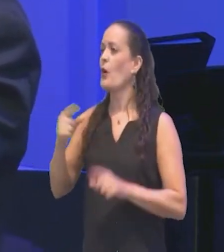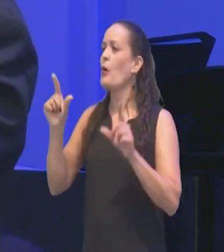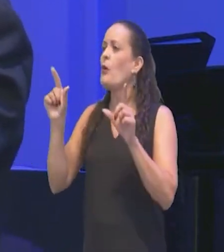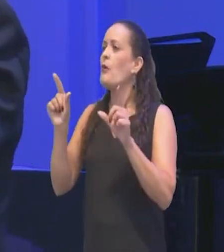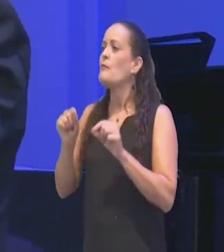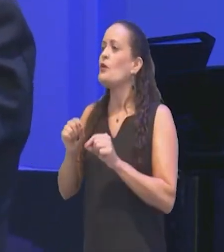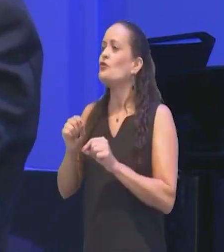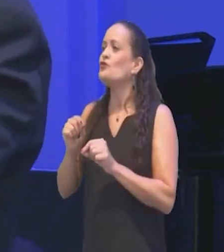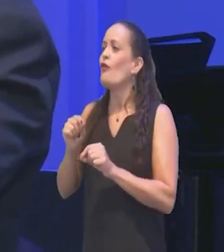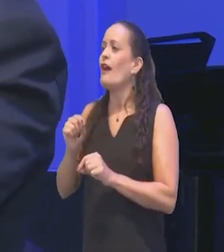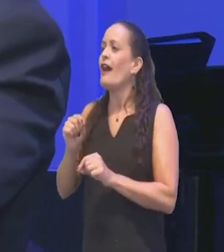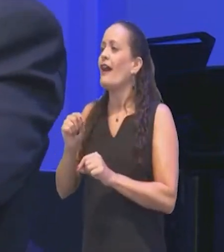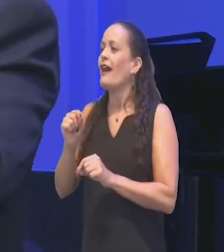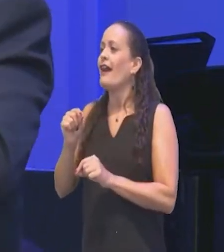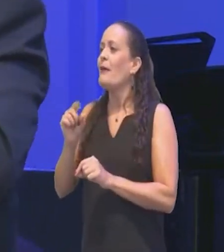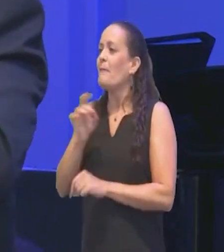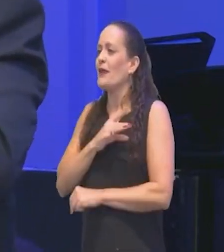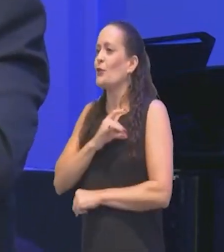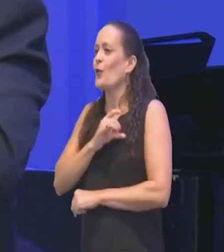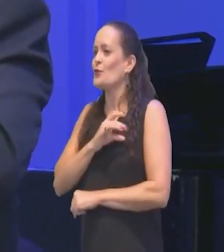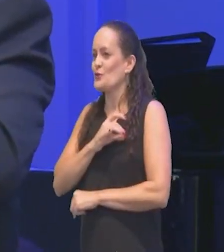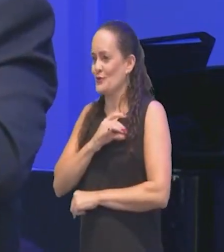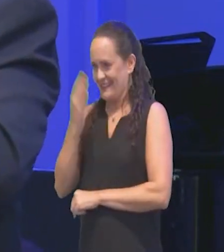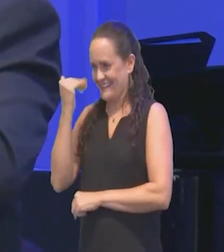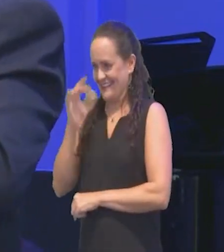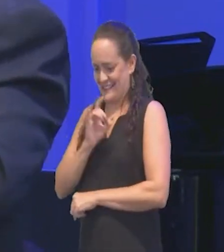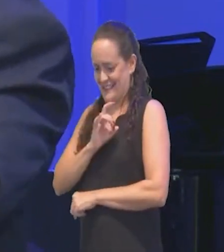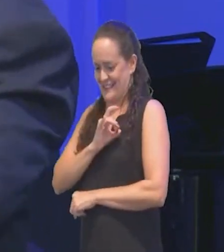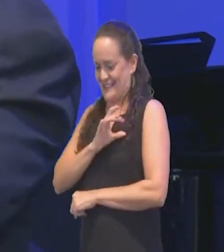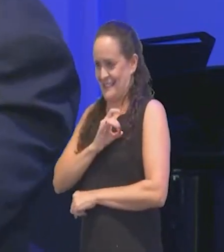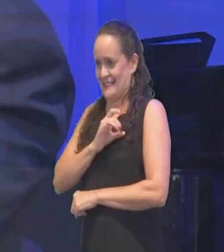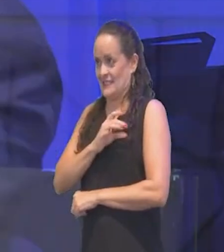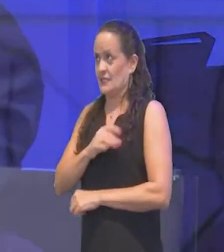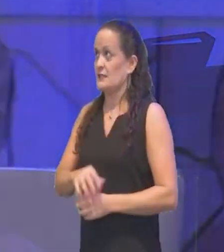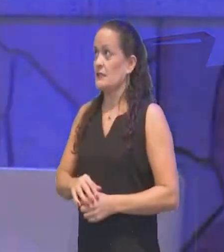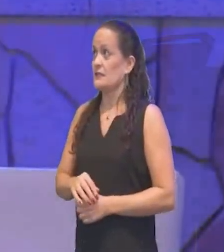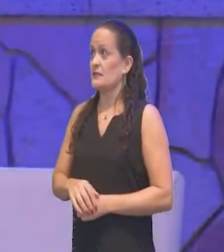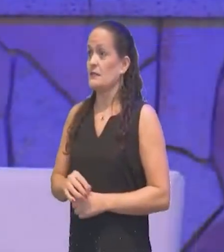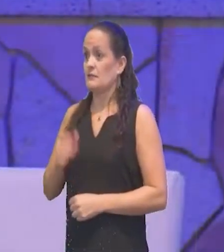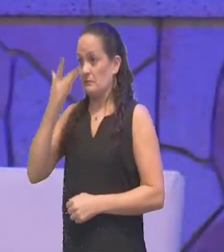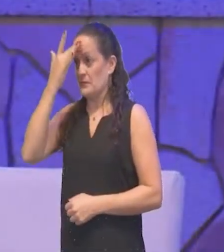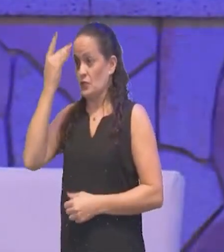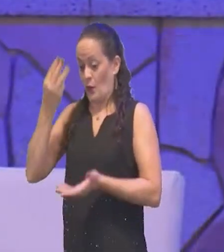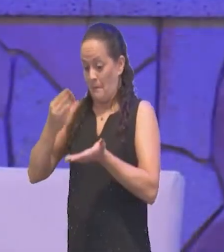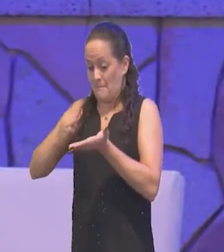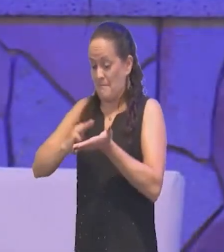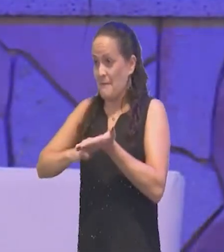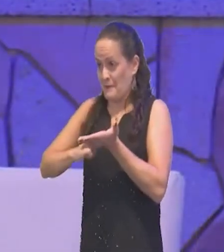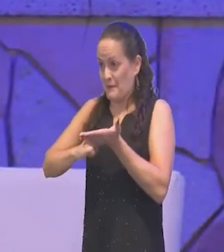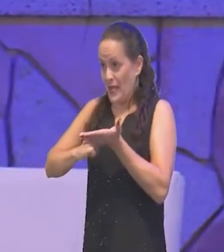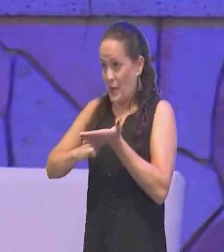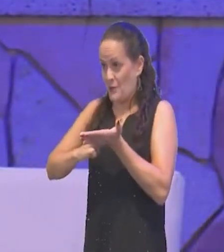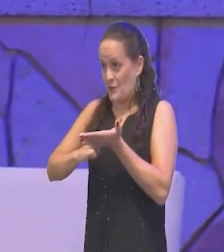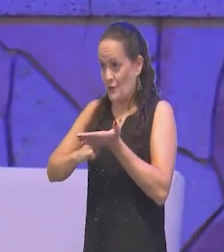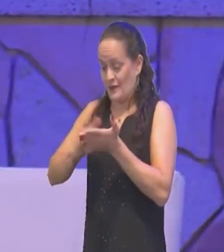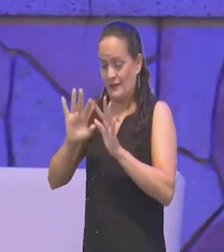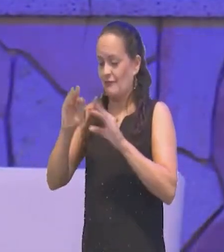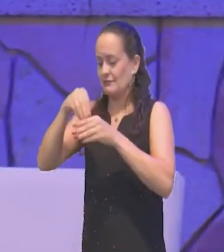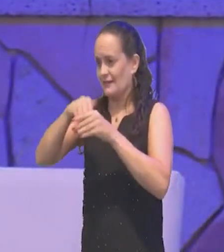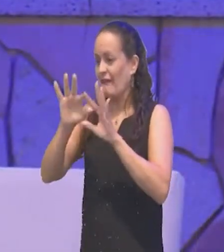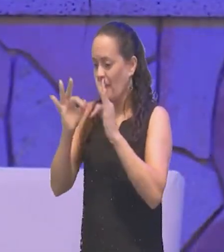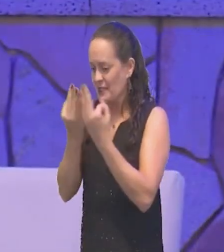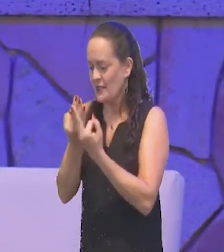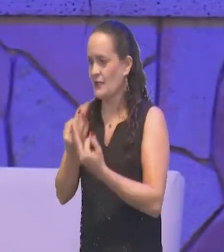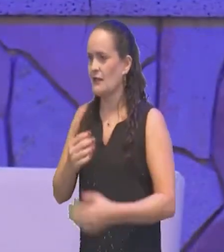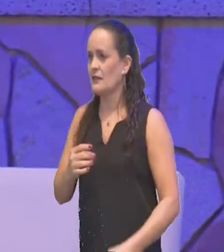e menos arredio. Já viu? É como aquele membro de família que parece aquela plantinha dormideira. Se tocou,